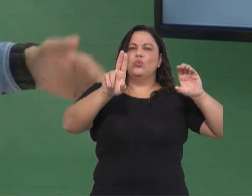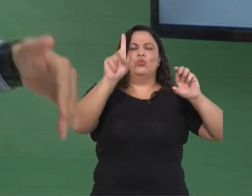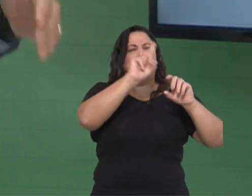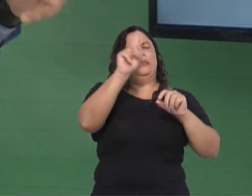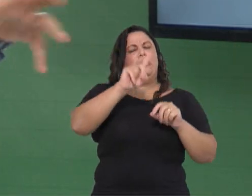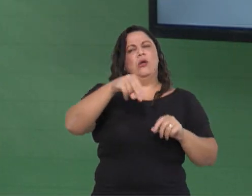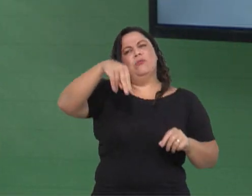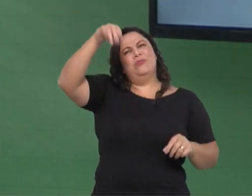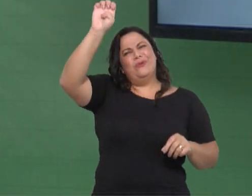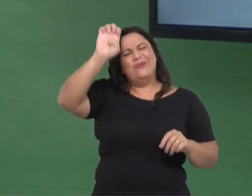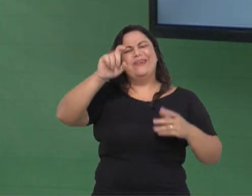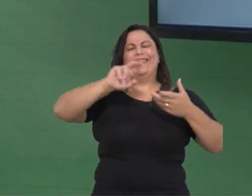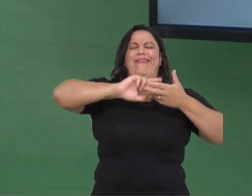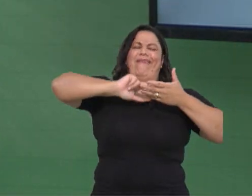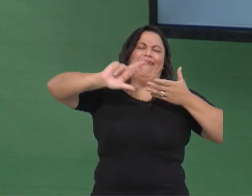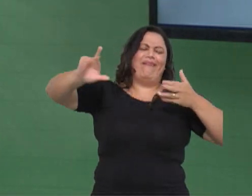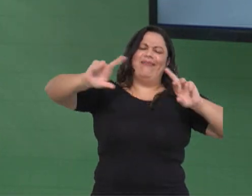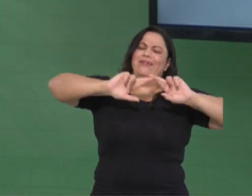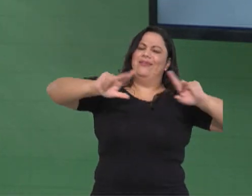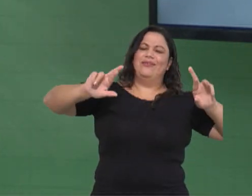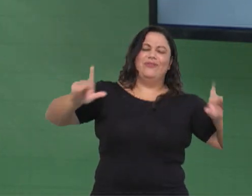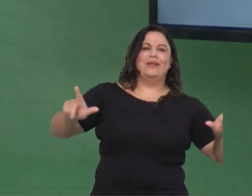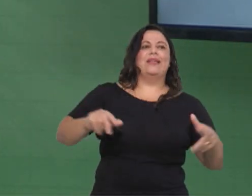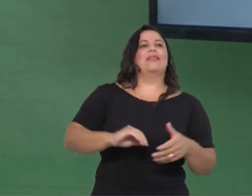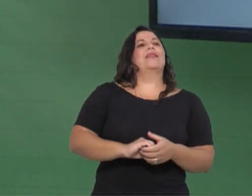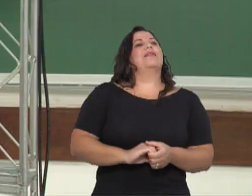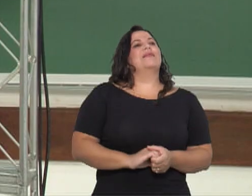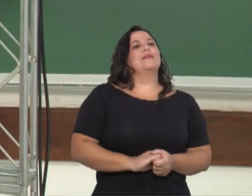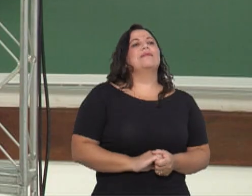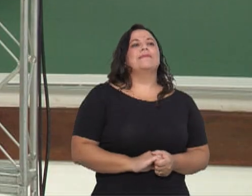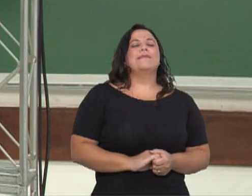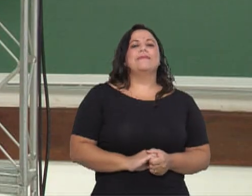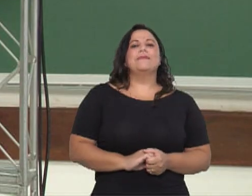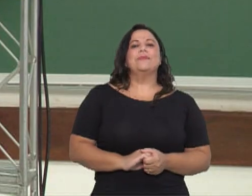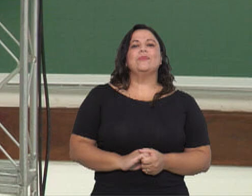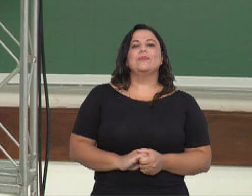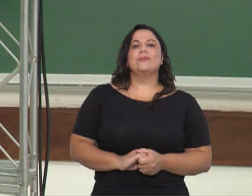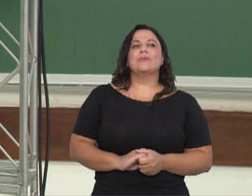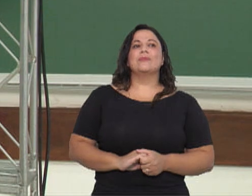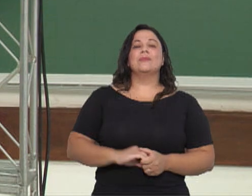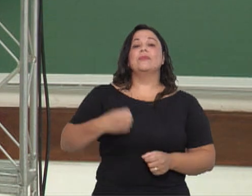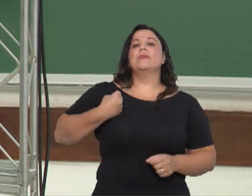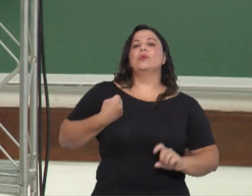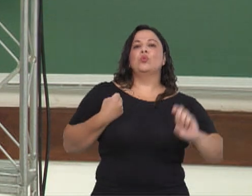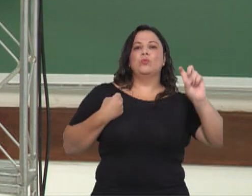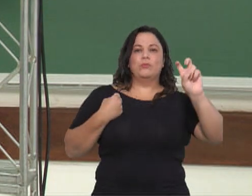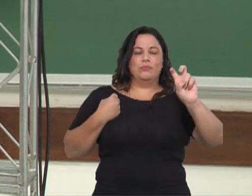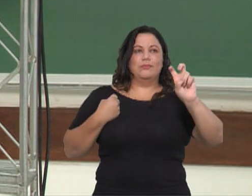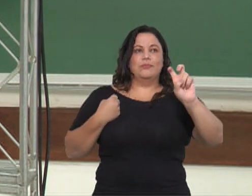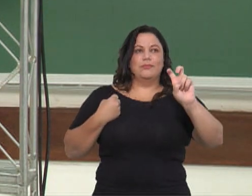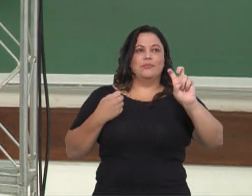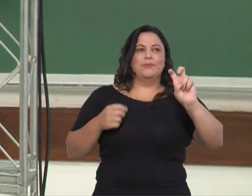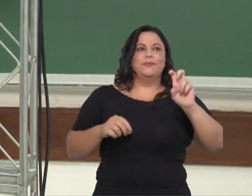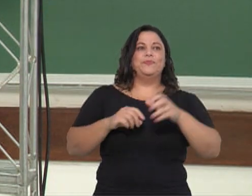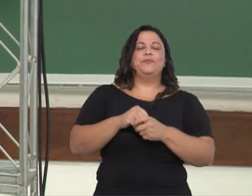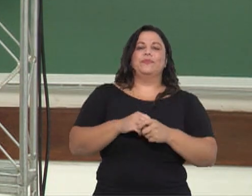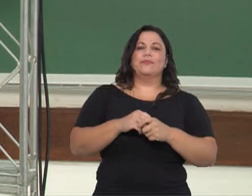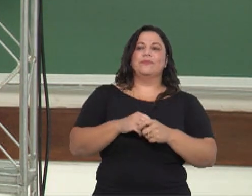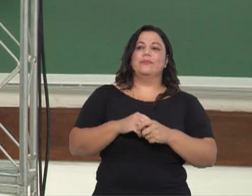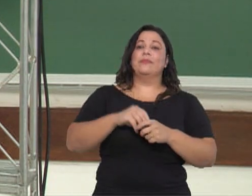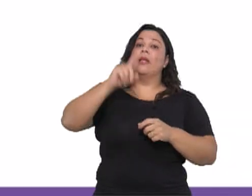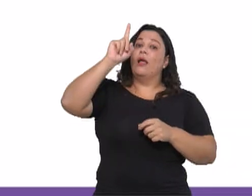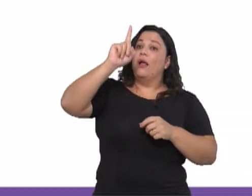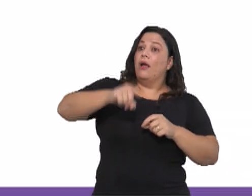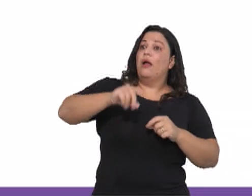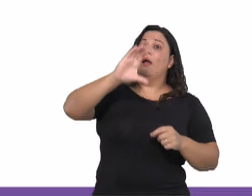Nordeste, tem a ver com os mangues, é uma outra conversa. Muito bem, número 5. Nas cavalhadas,